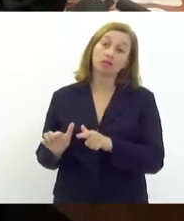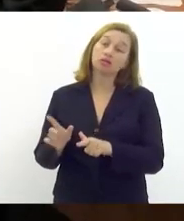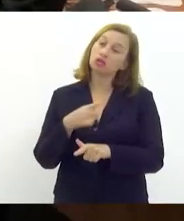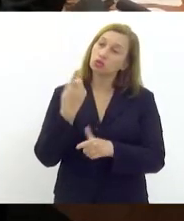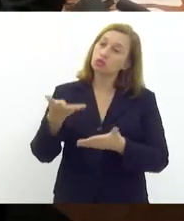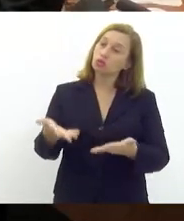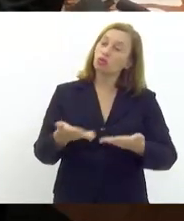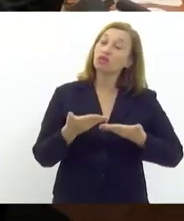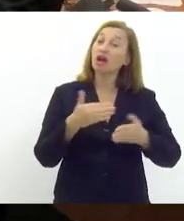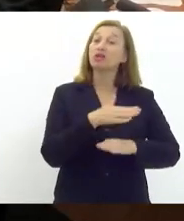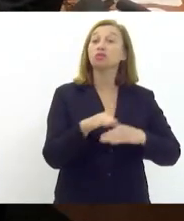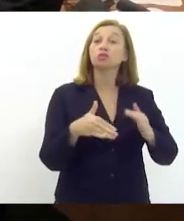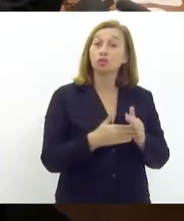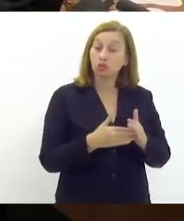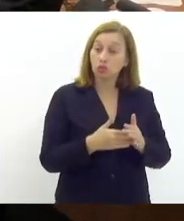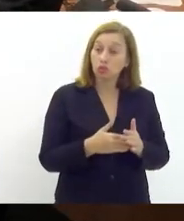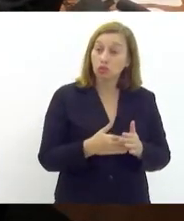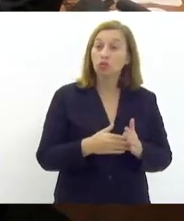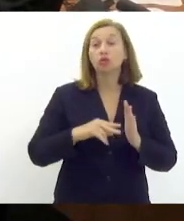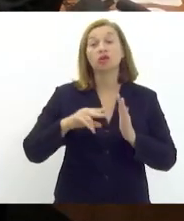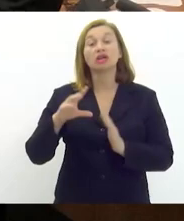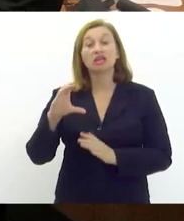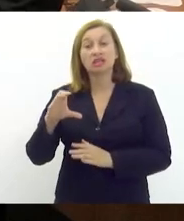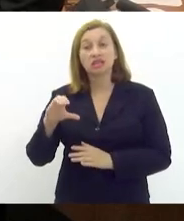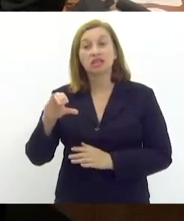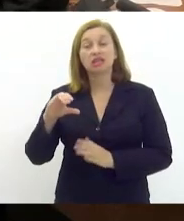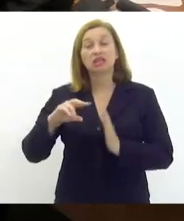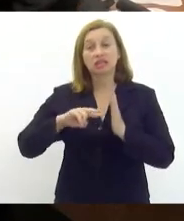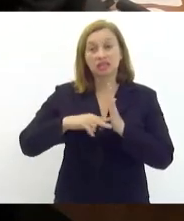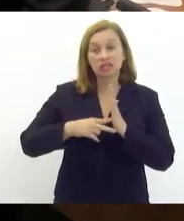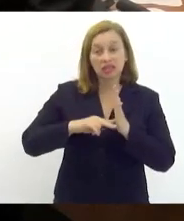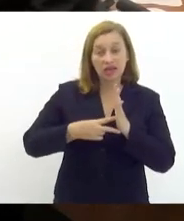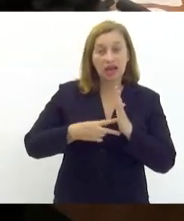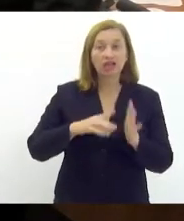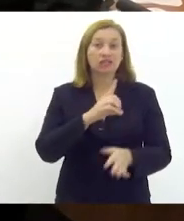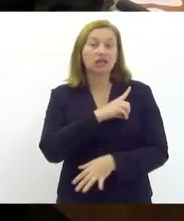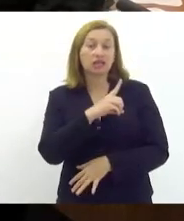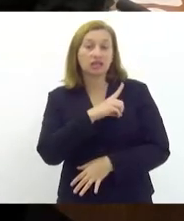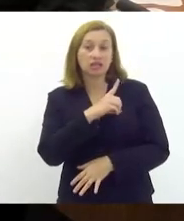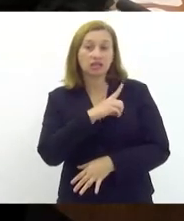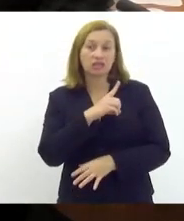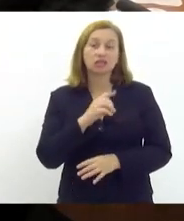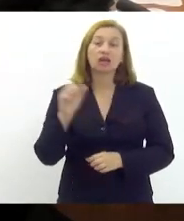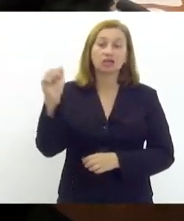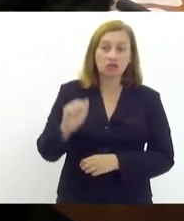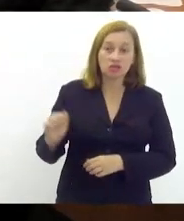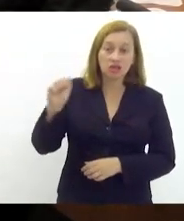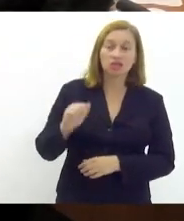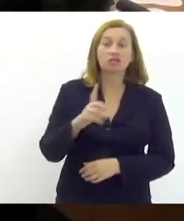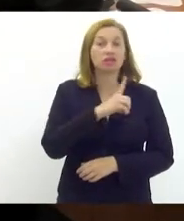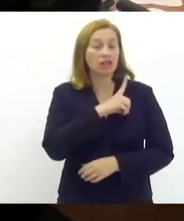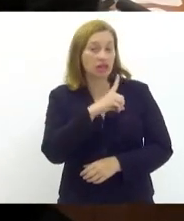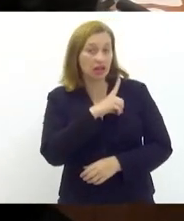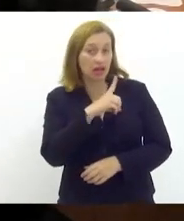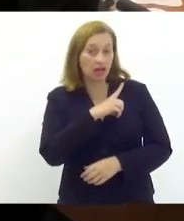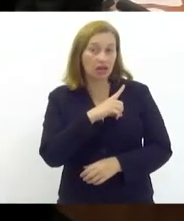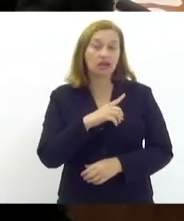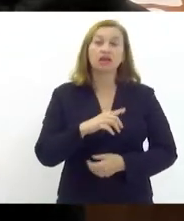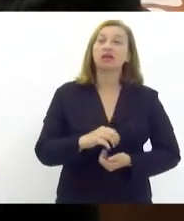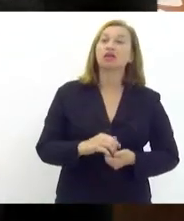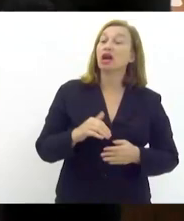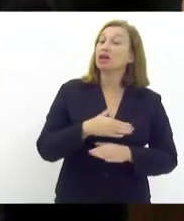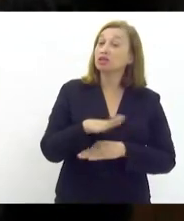convidar todo mundo o sindipal o Sindicato dos Delegados Associação de Delegados os peritos né os